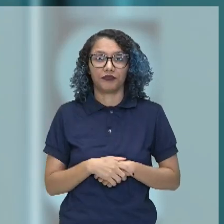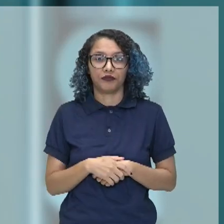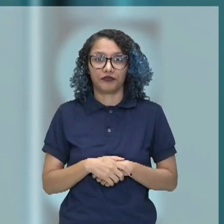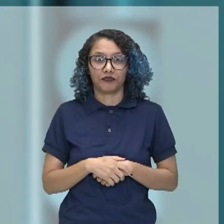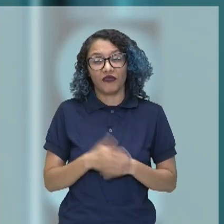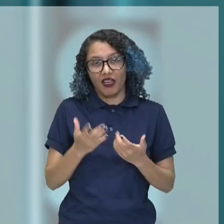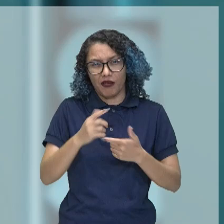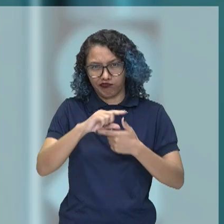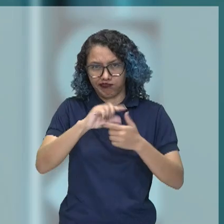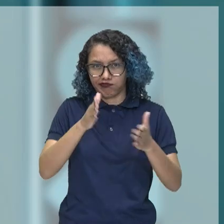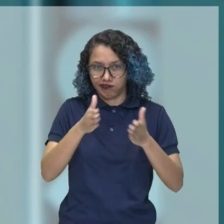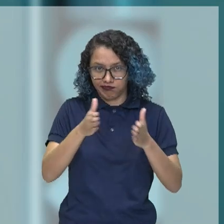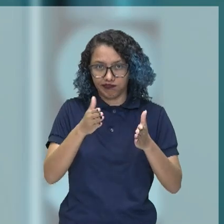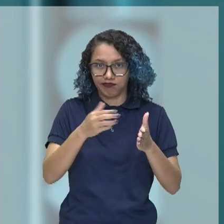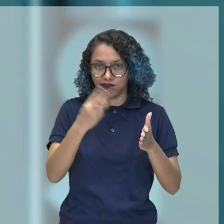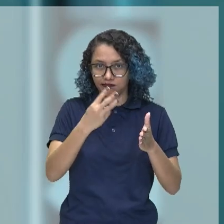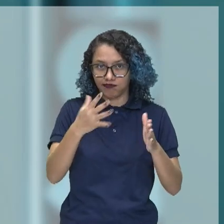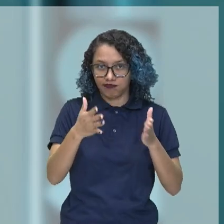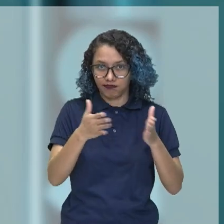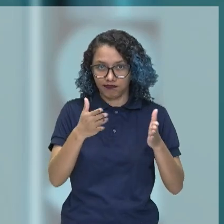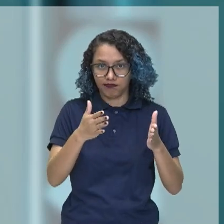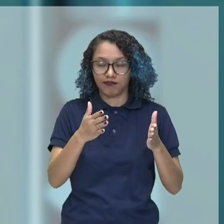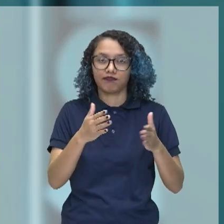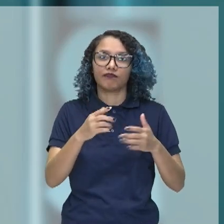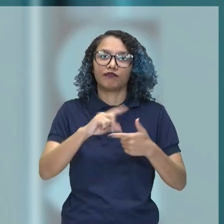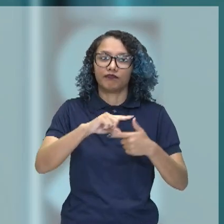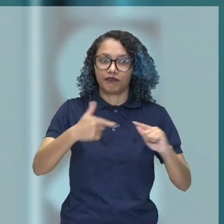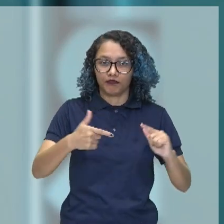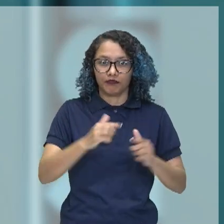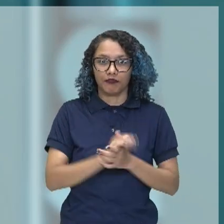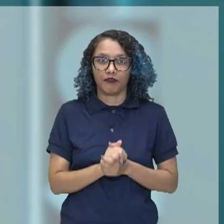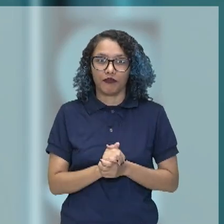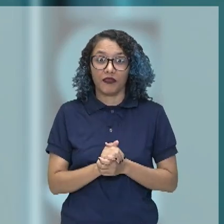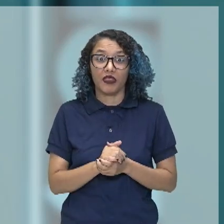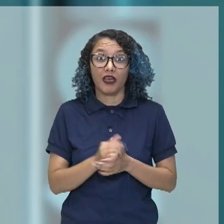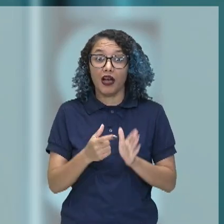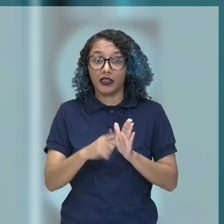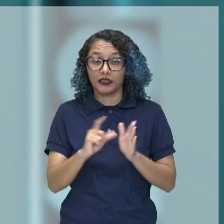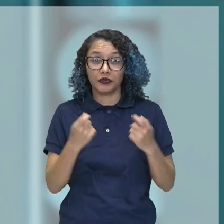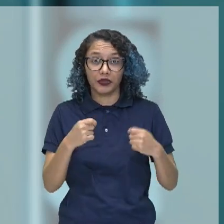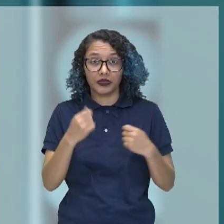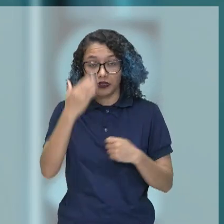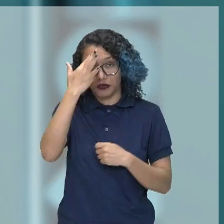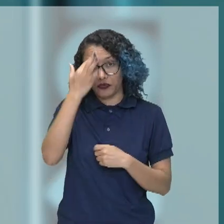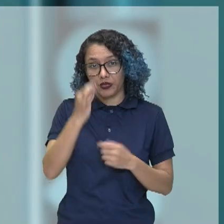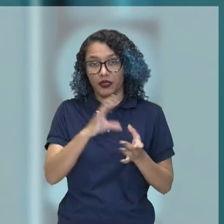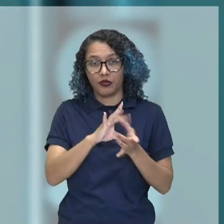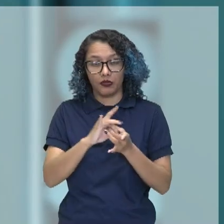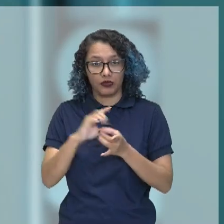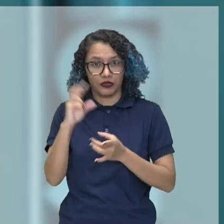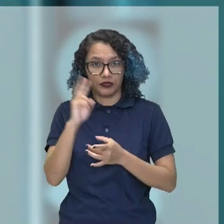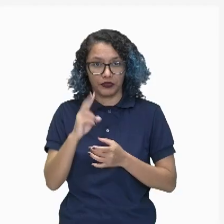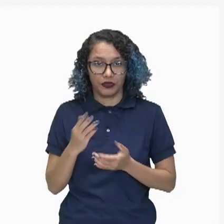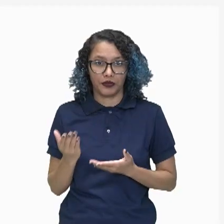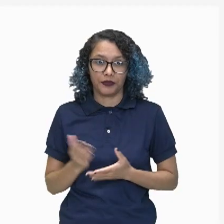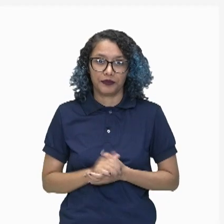fase do modernismo brasileiro e com certeza a mais madura, vamos dar uma olhadinha no contexto histórico para nos situarmos.